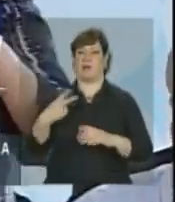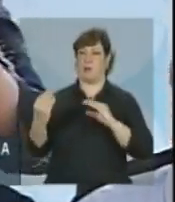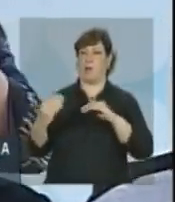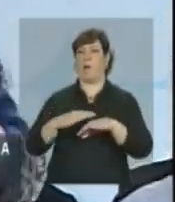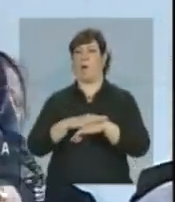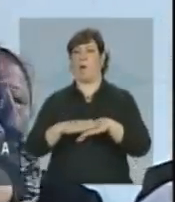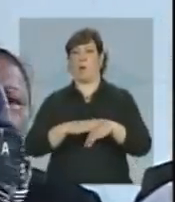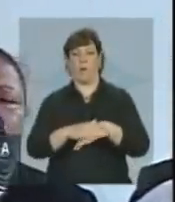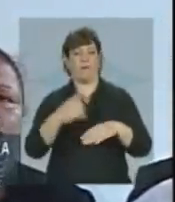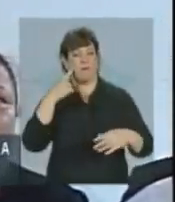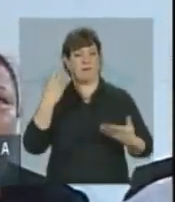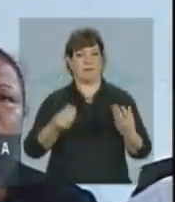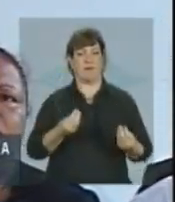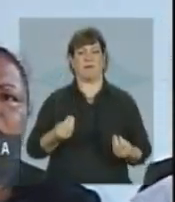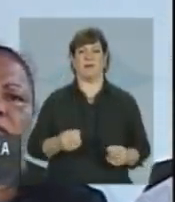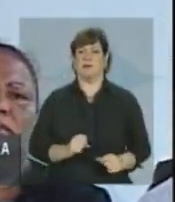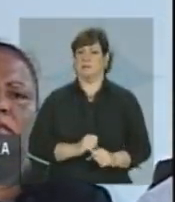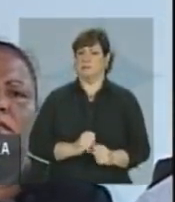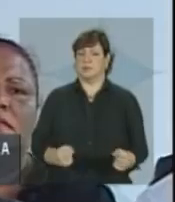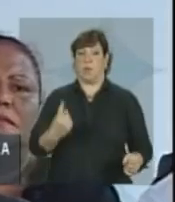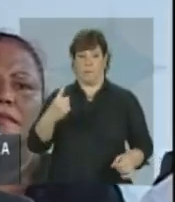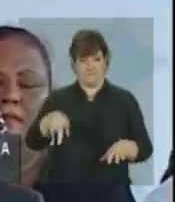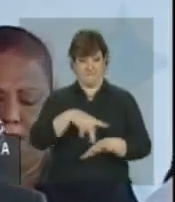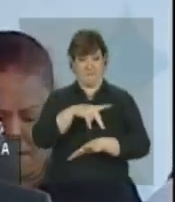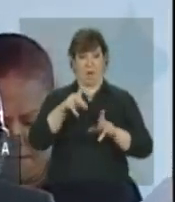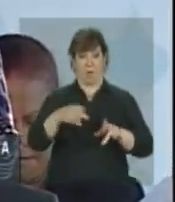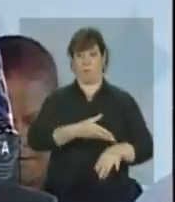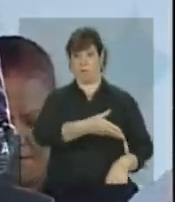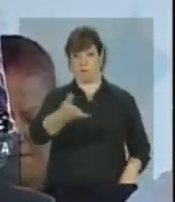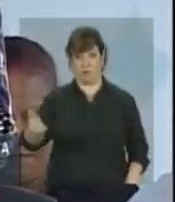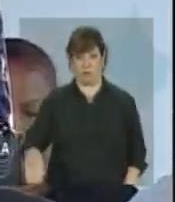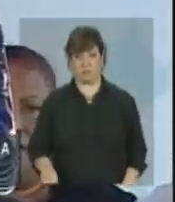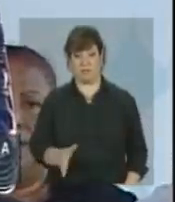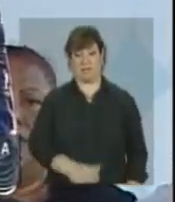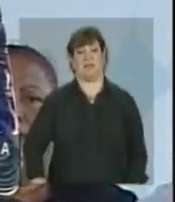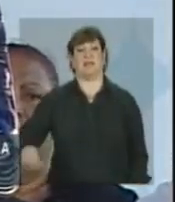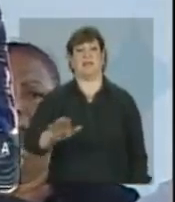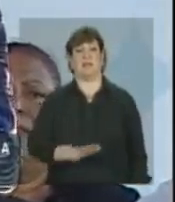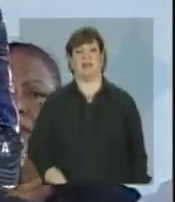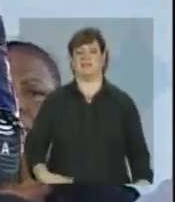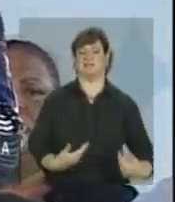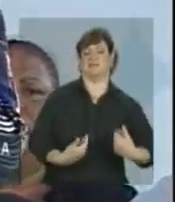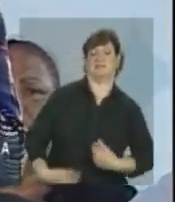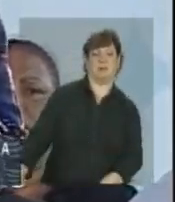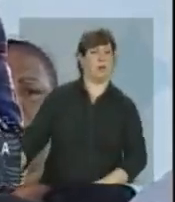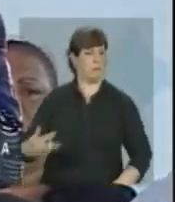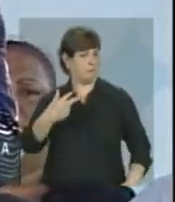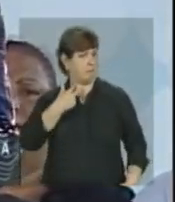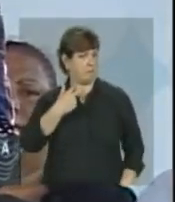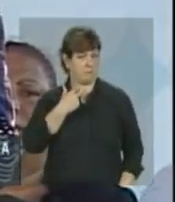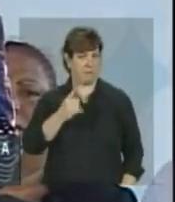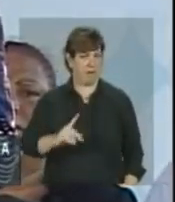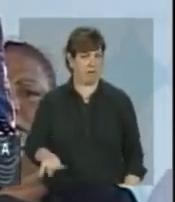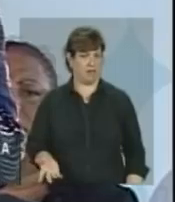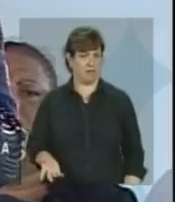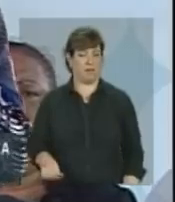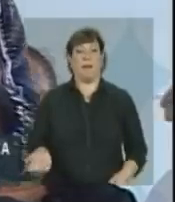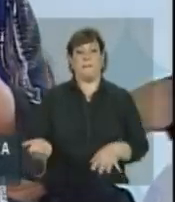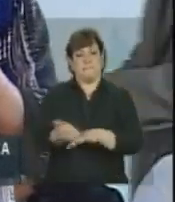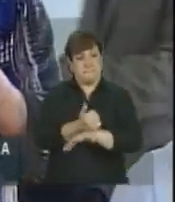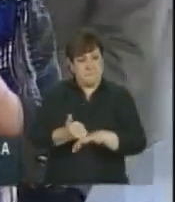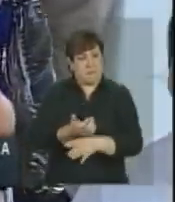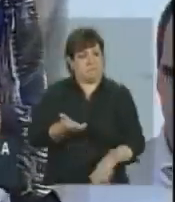que é um absurdo, num país como o nosso, a criança ser deixada de lado, não ter o melhor